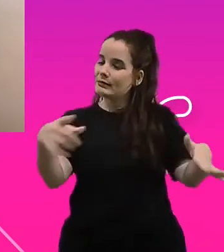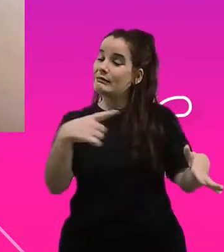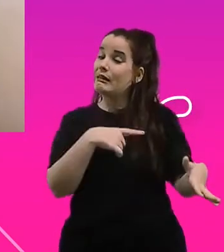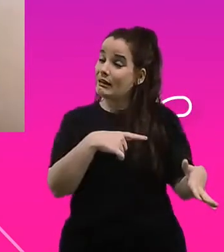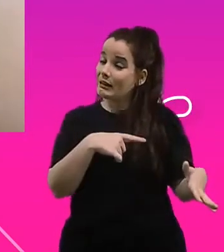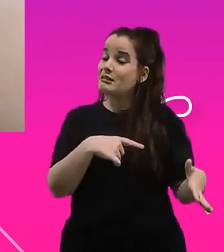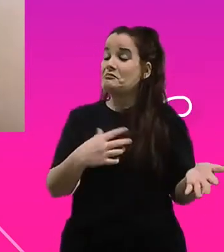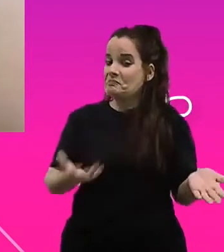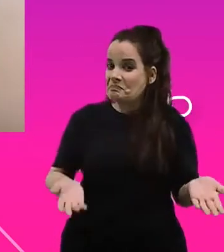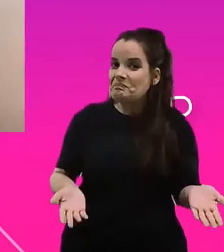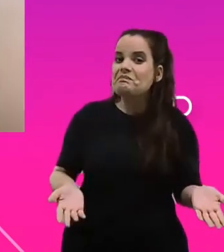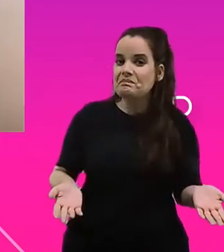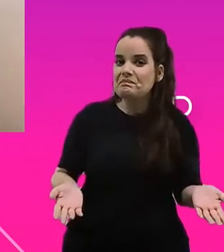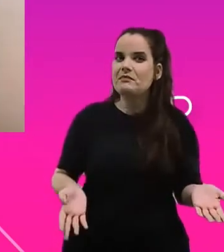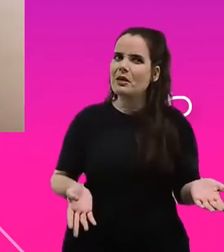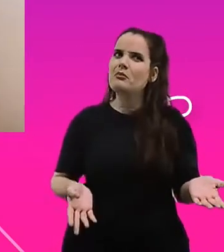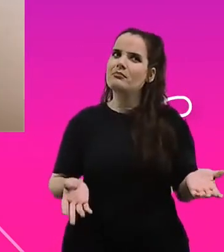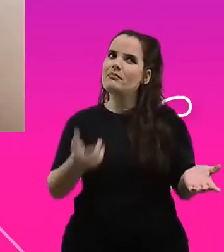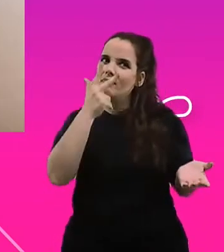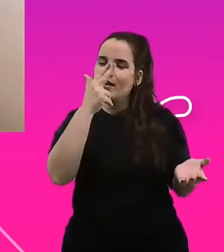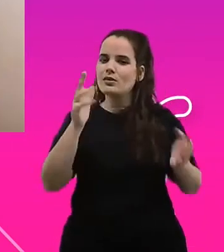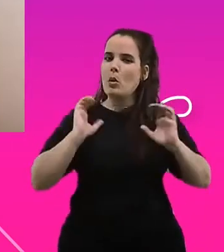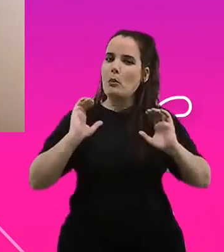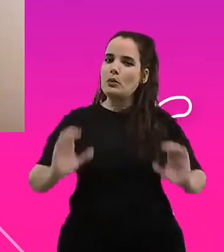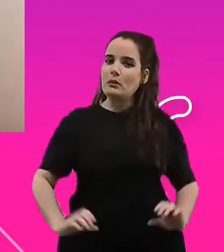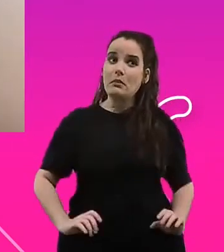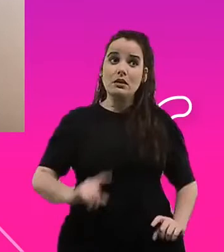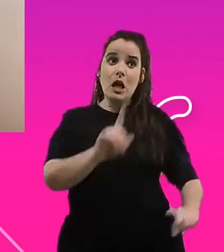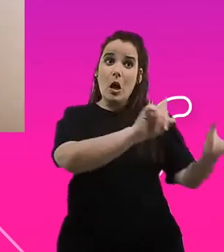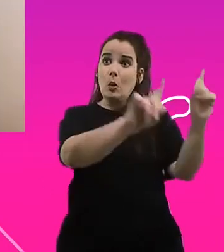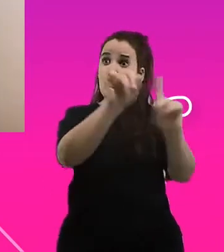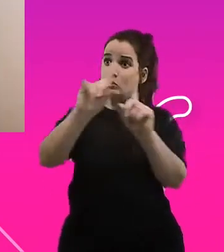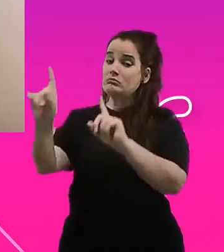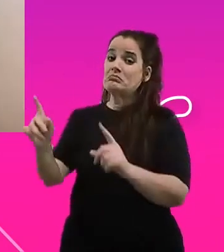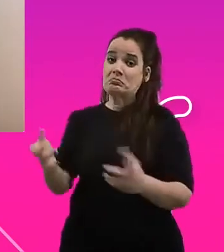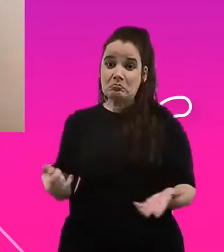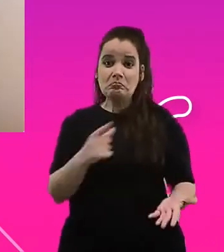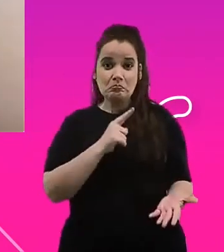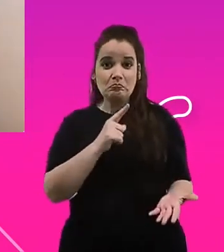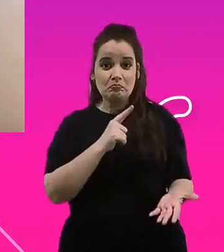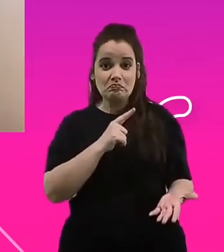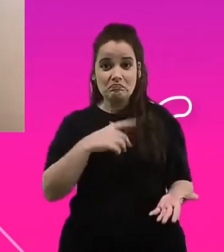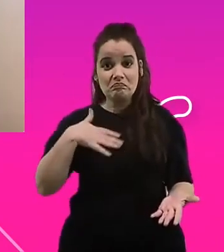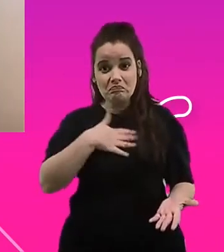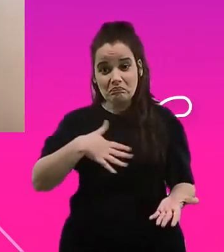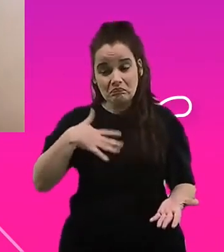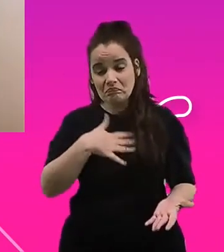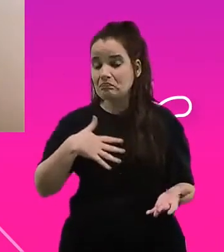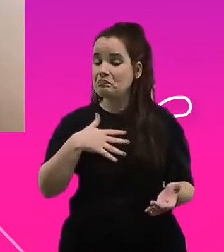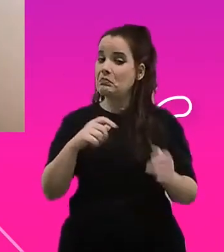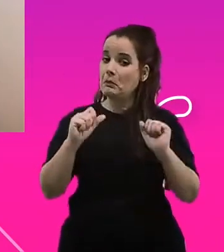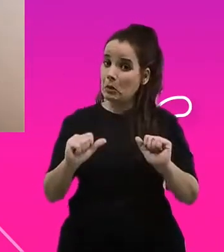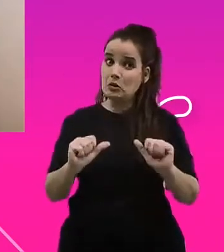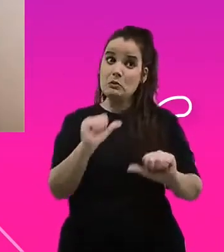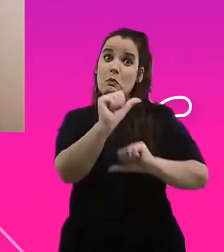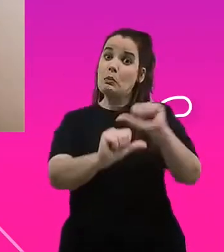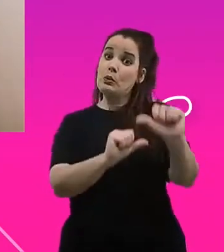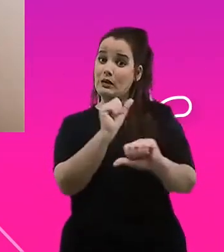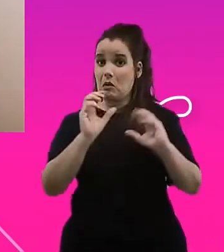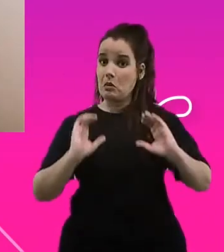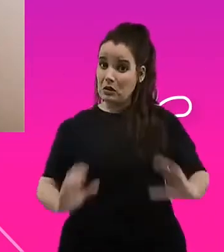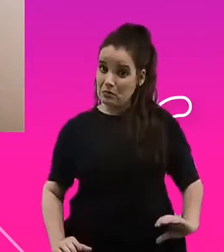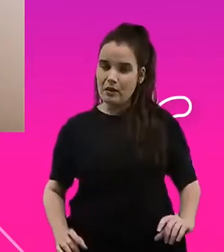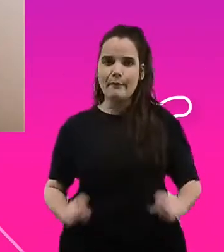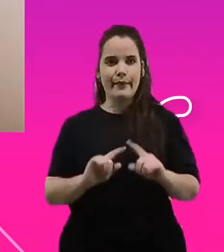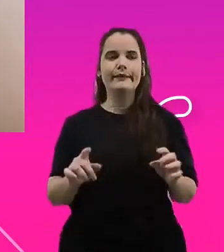tendência de comportamento, de mudança de comportamento. Mas isso não significa que vai impactar a vida de todas